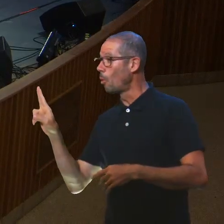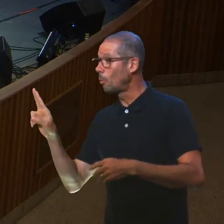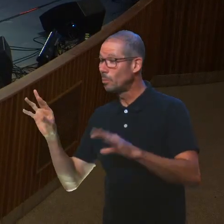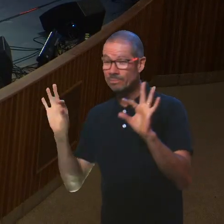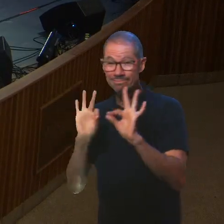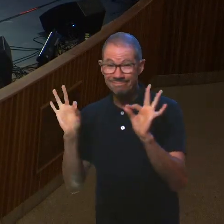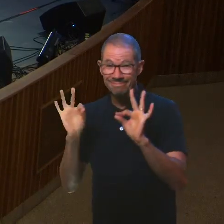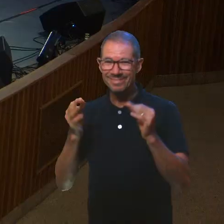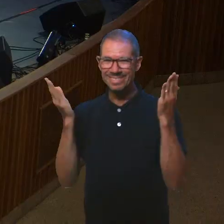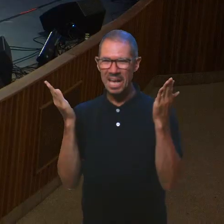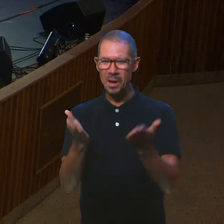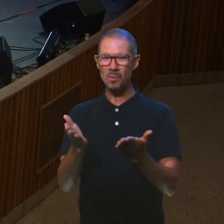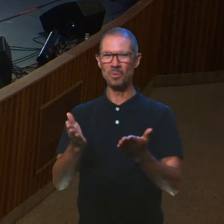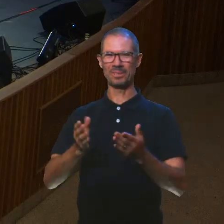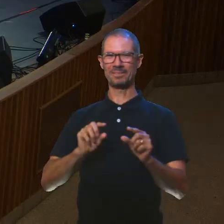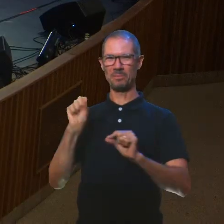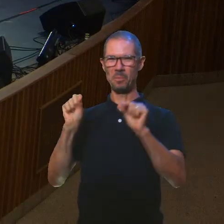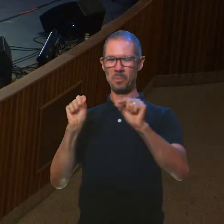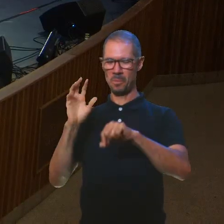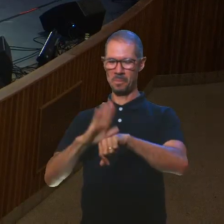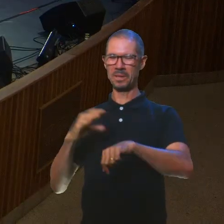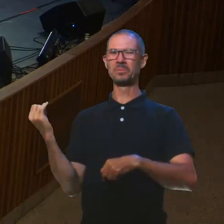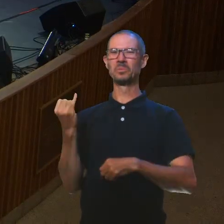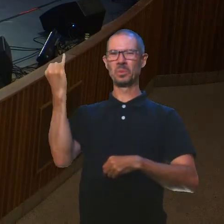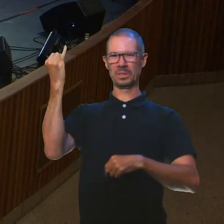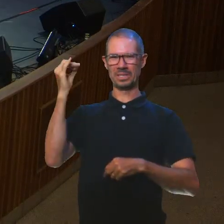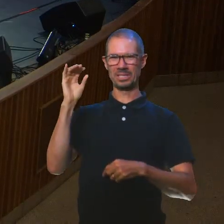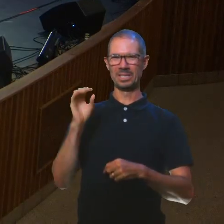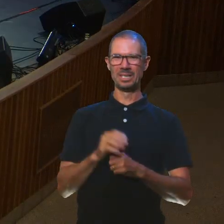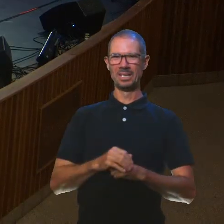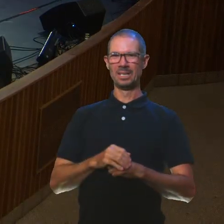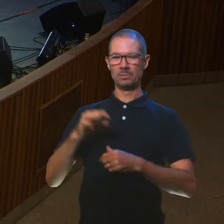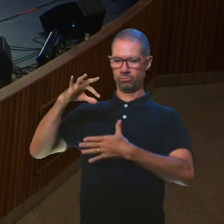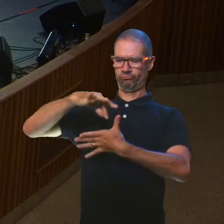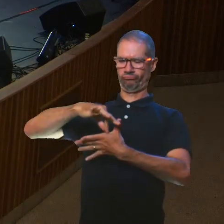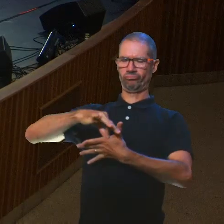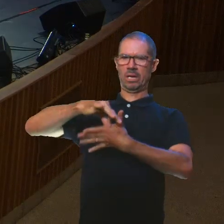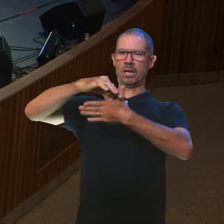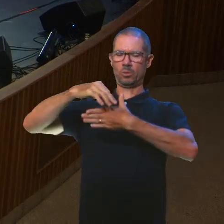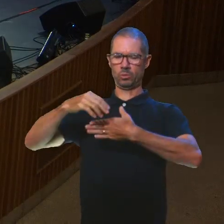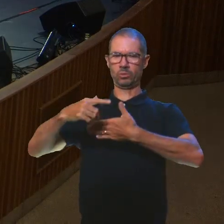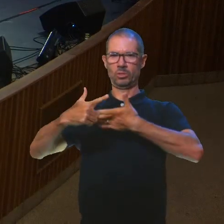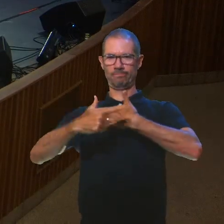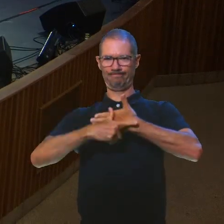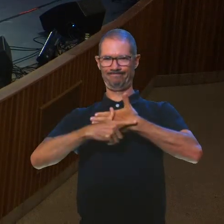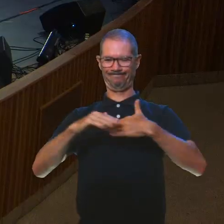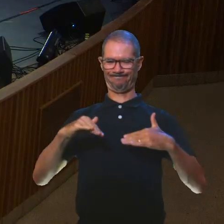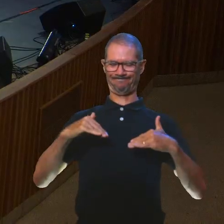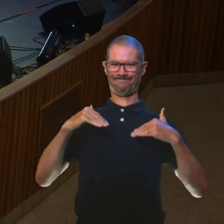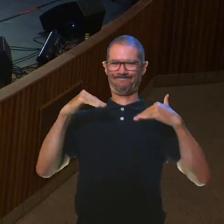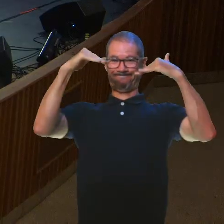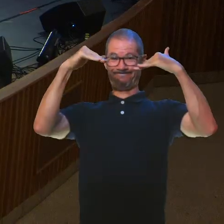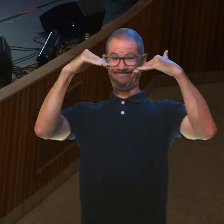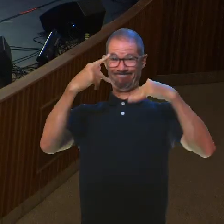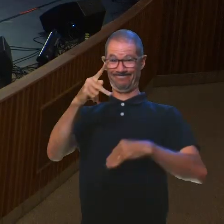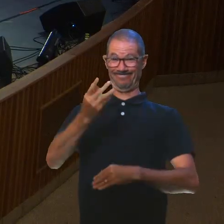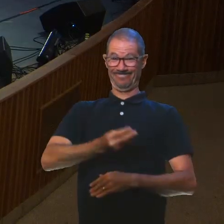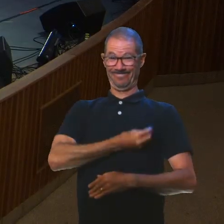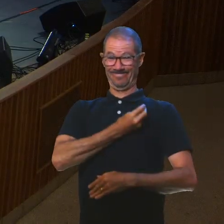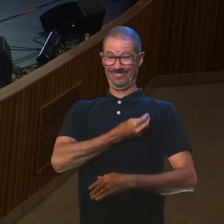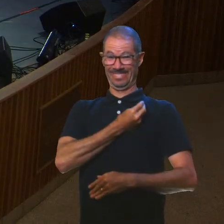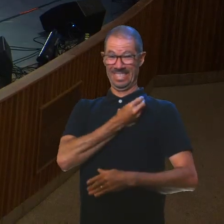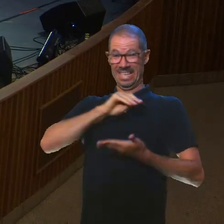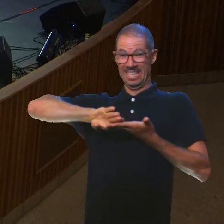nada. Agora, a grande questão é que se algumas desses cargos, posições, nomenclaturas colocadas sobre você